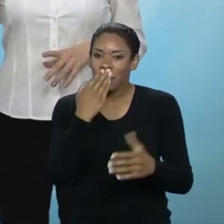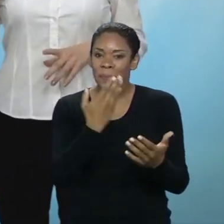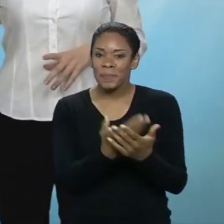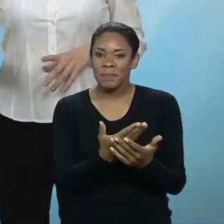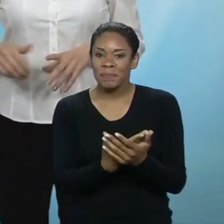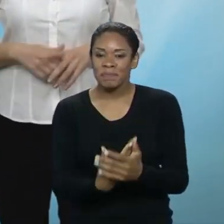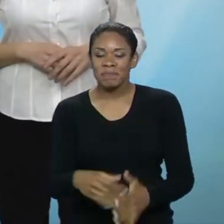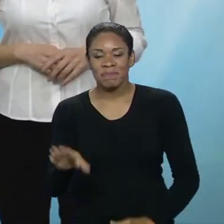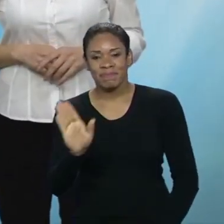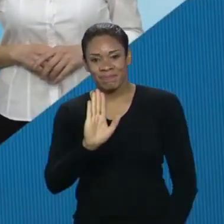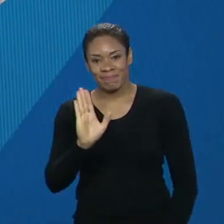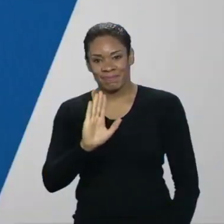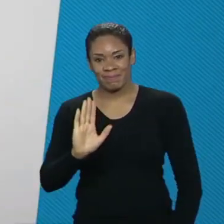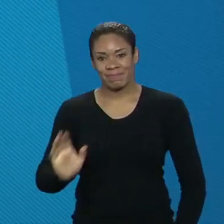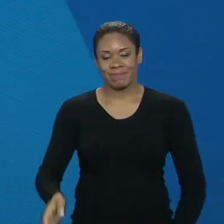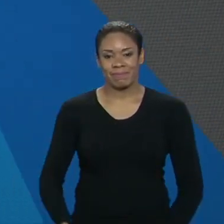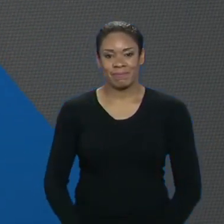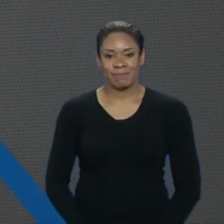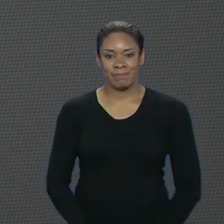estudos e até mais!